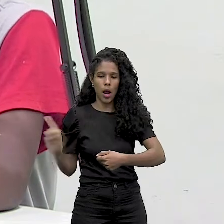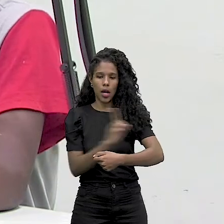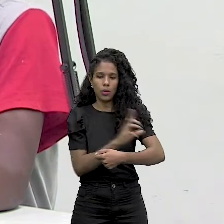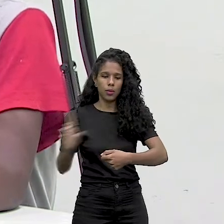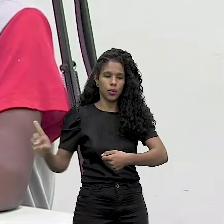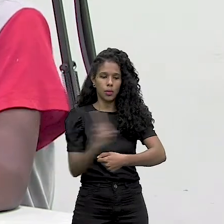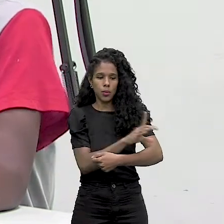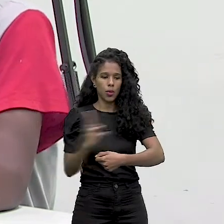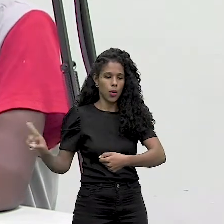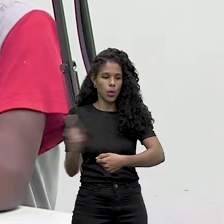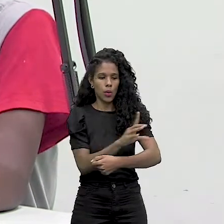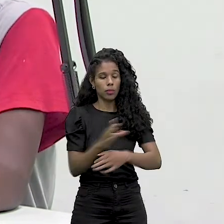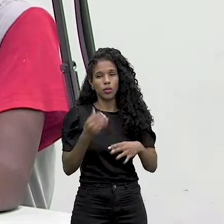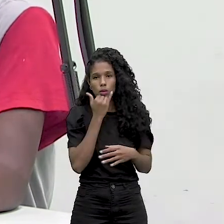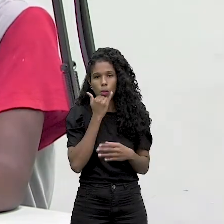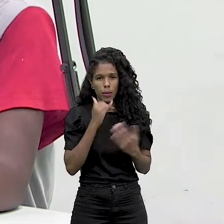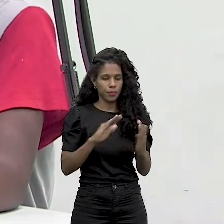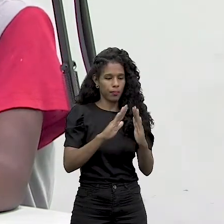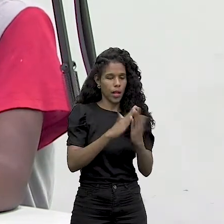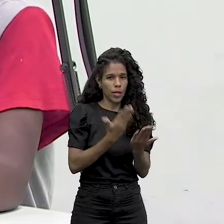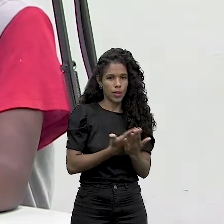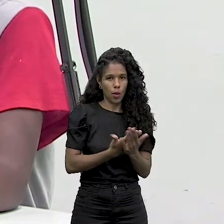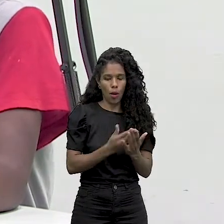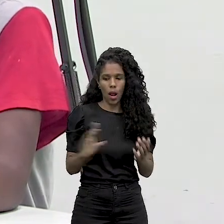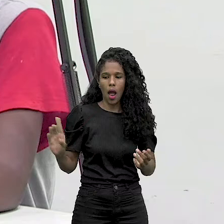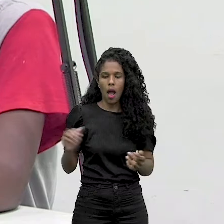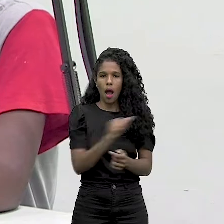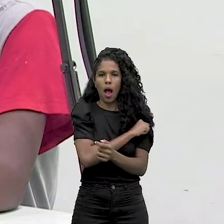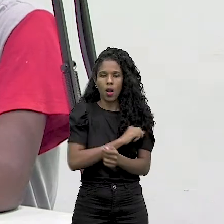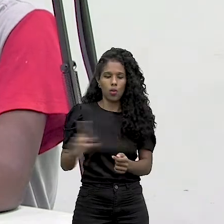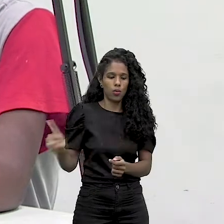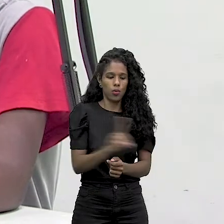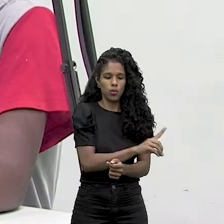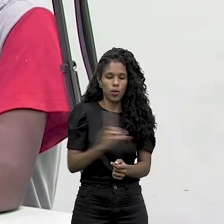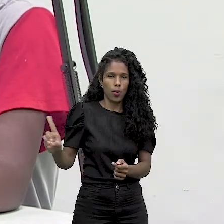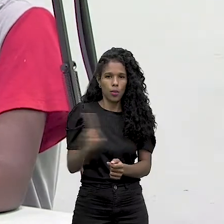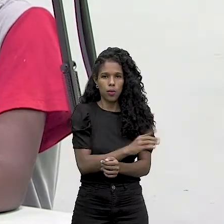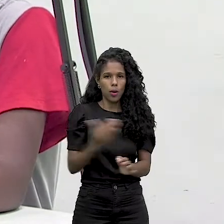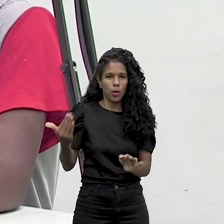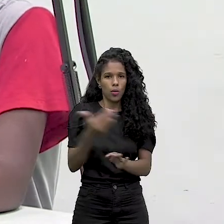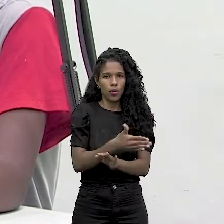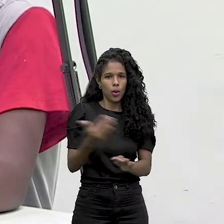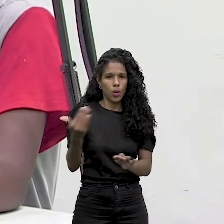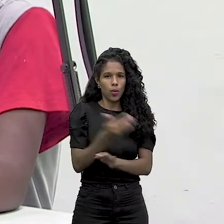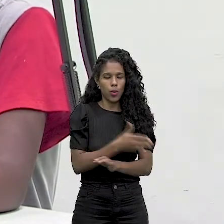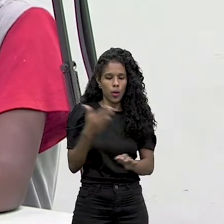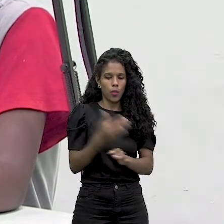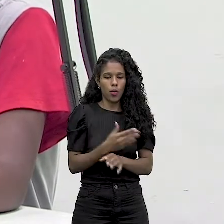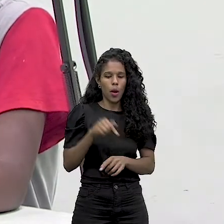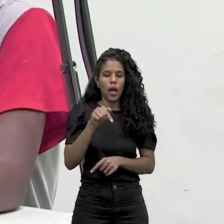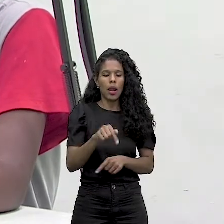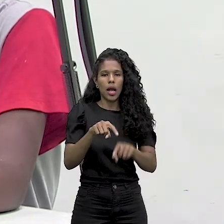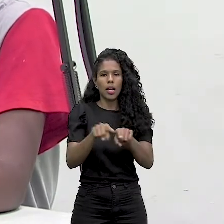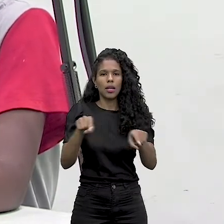ou preparem, né, a alimentação balanceada de acordo com a quantidade exata de